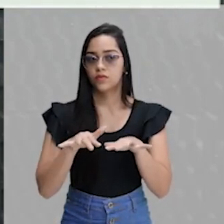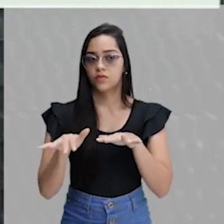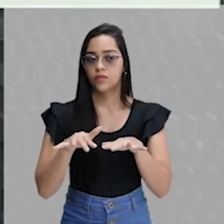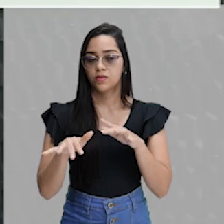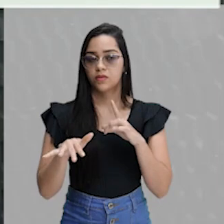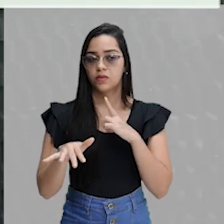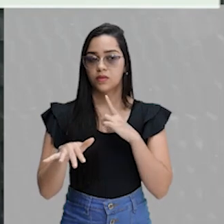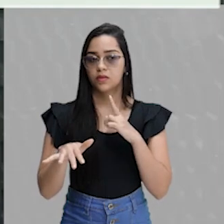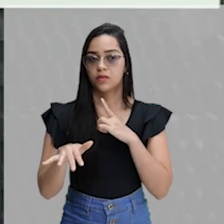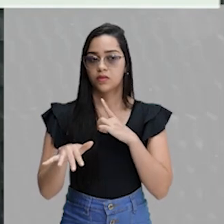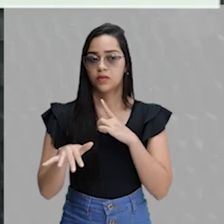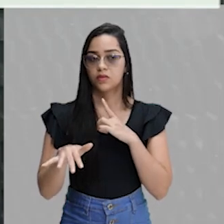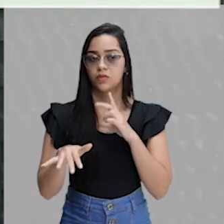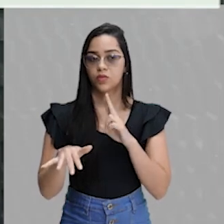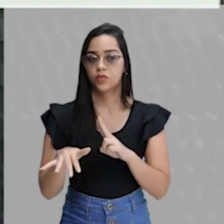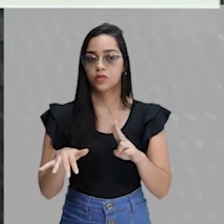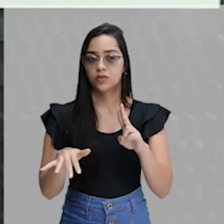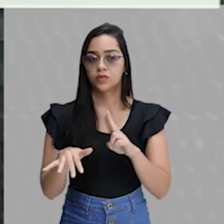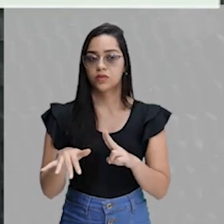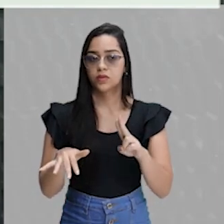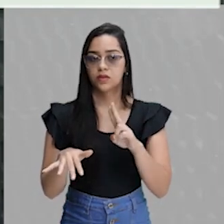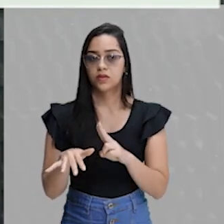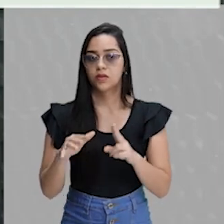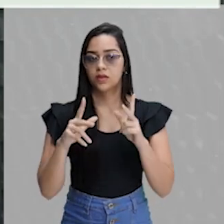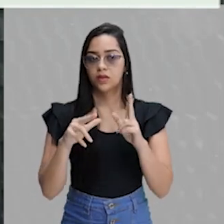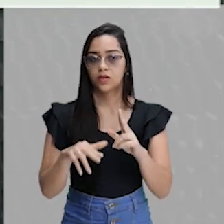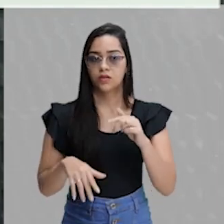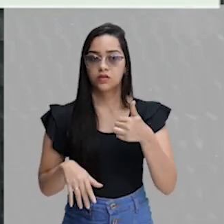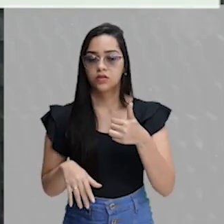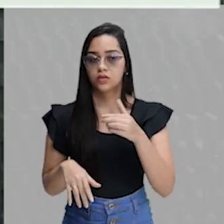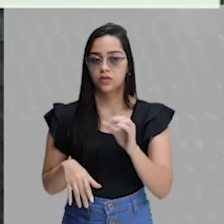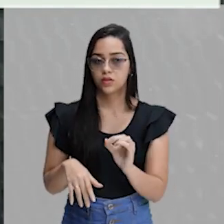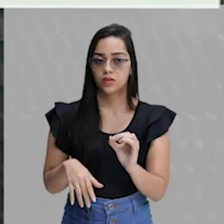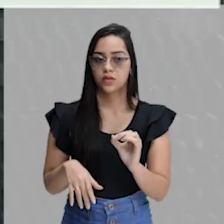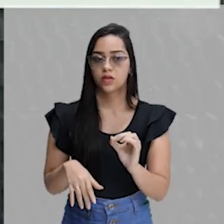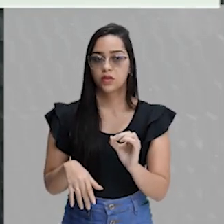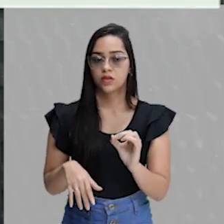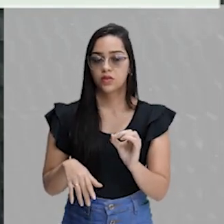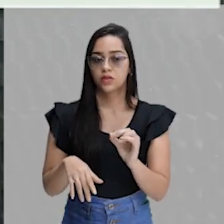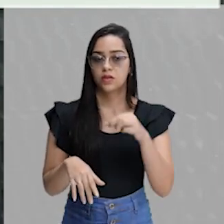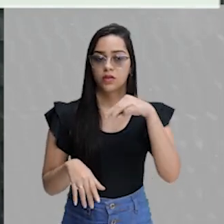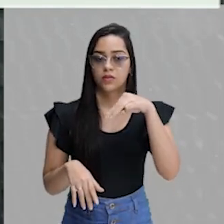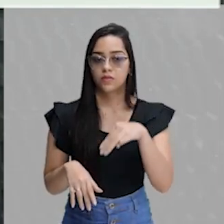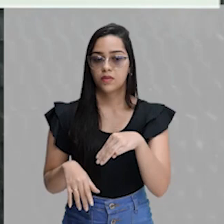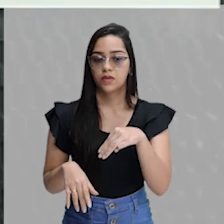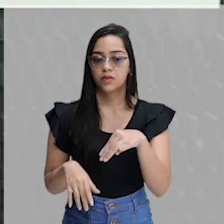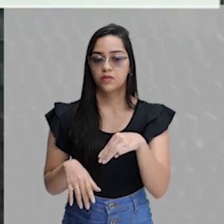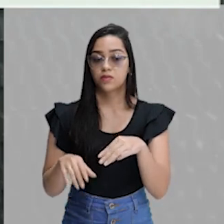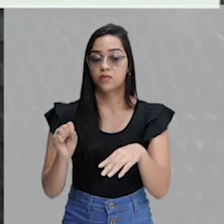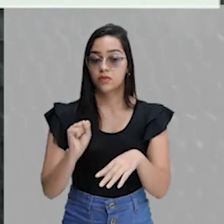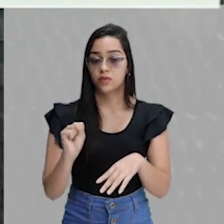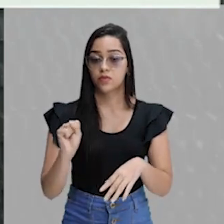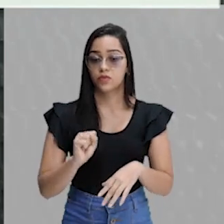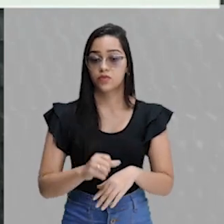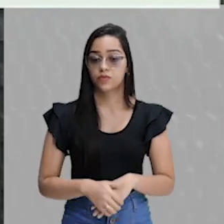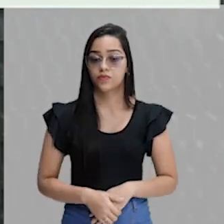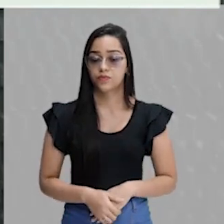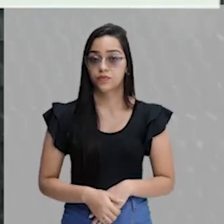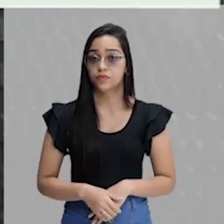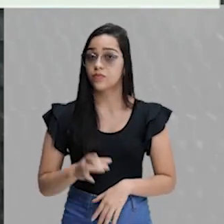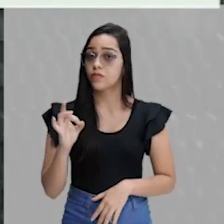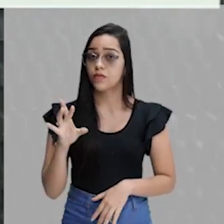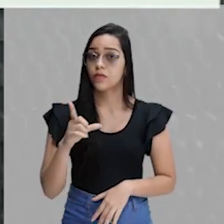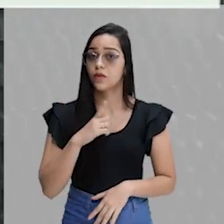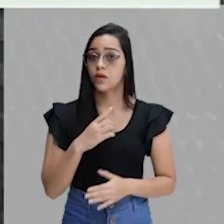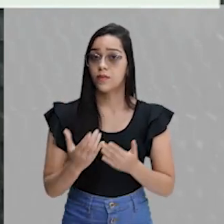A velocidade que nós vamos utilizar é de 10 metros por segundo. Então, basta